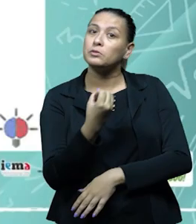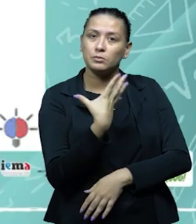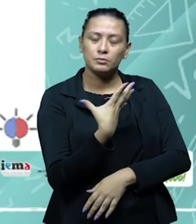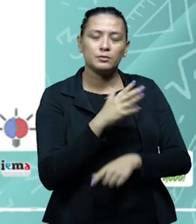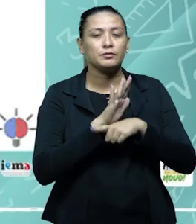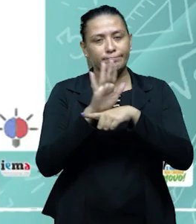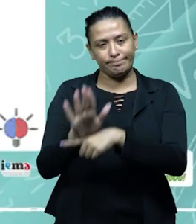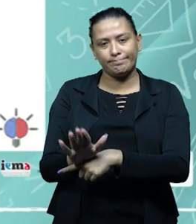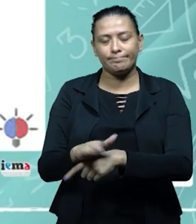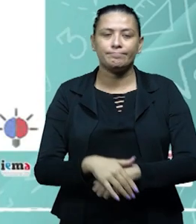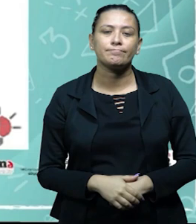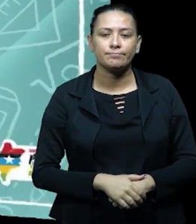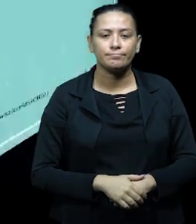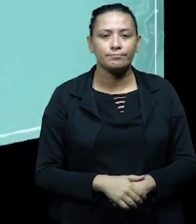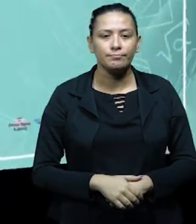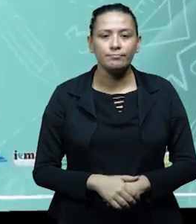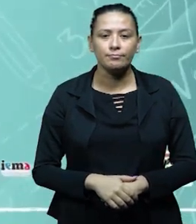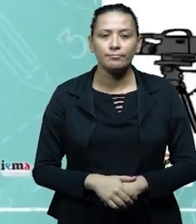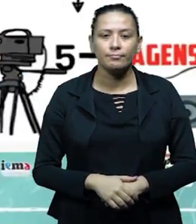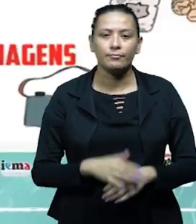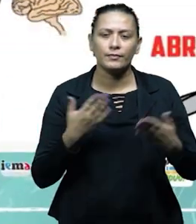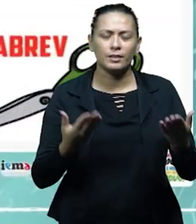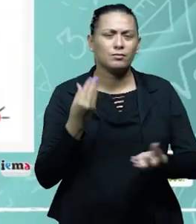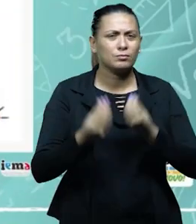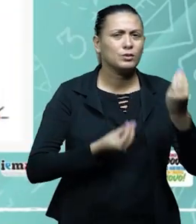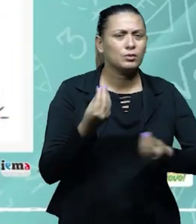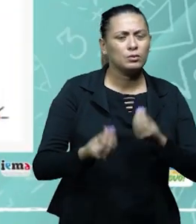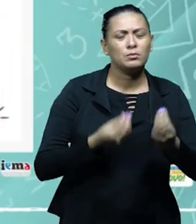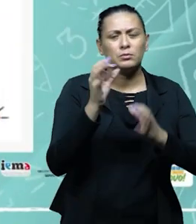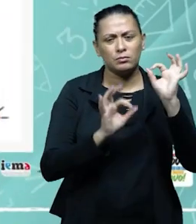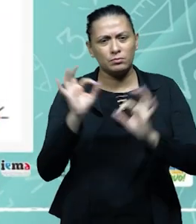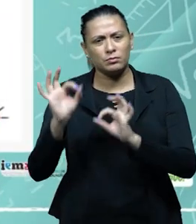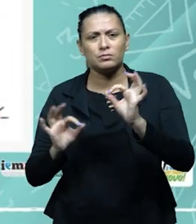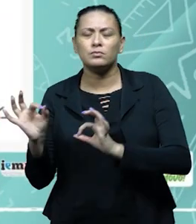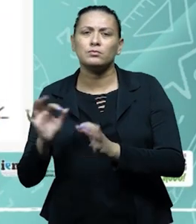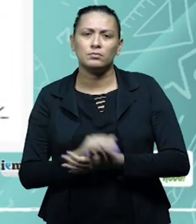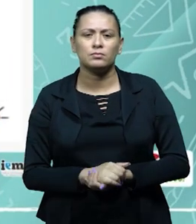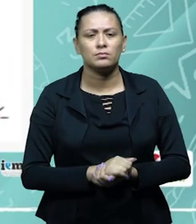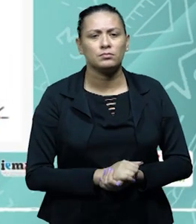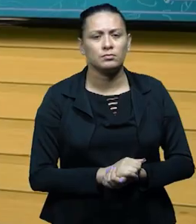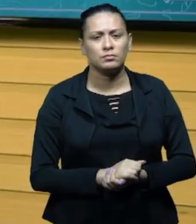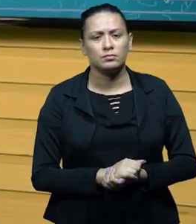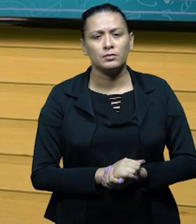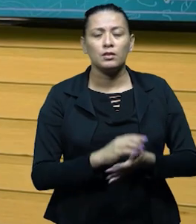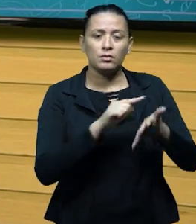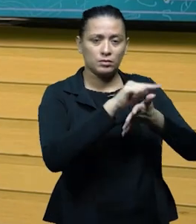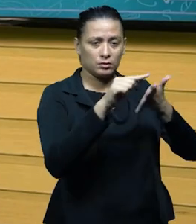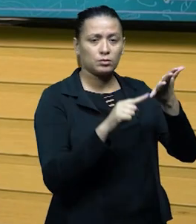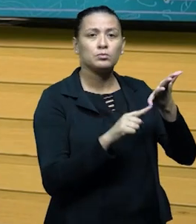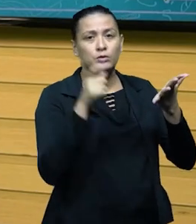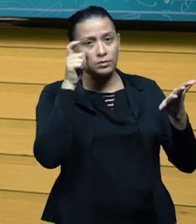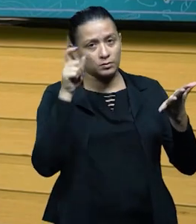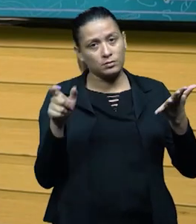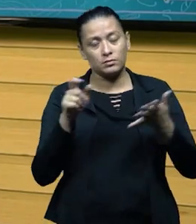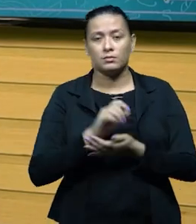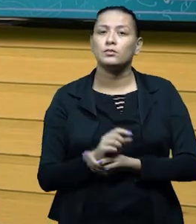um auxílio muito grande pra gente como a gente pode fazer essa construção do mapa então tem cinco pontinhos que